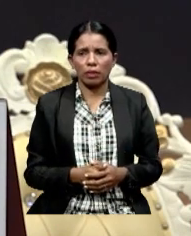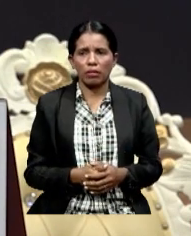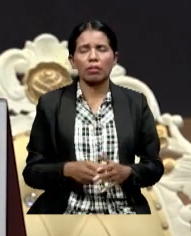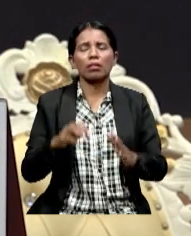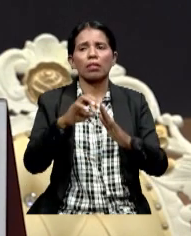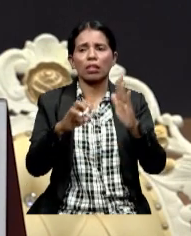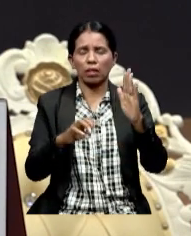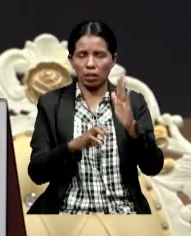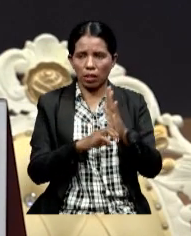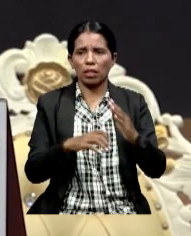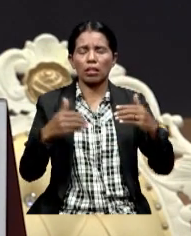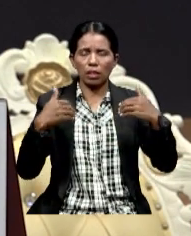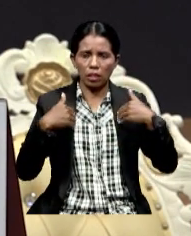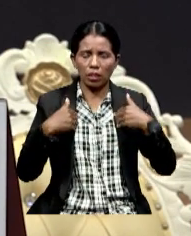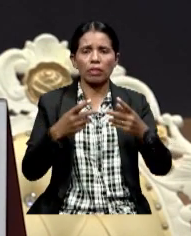Estado e a TV.